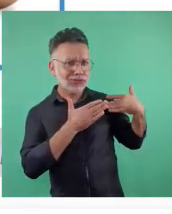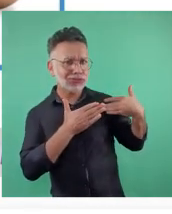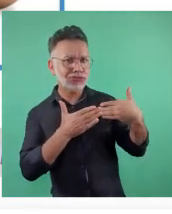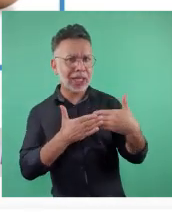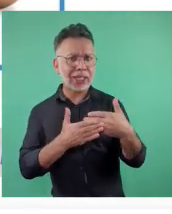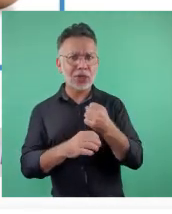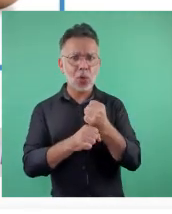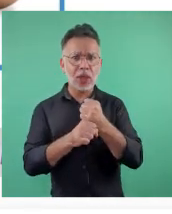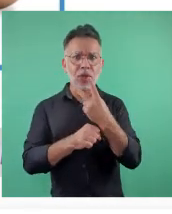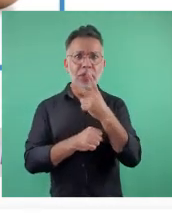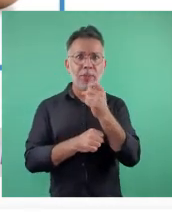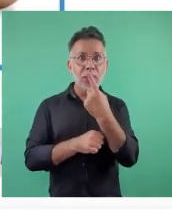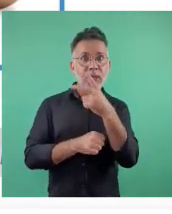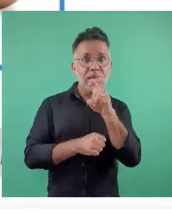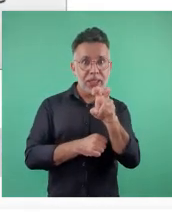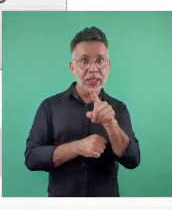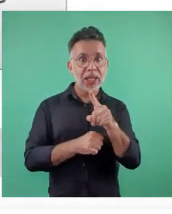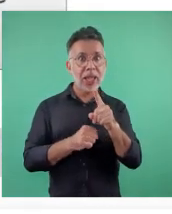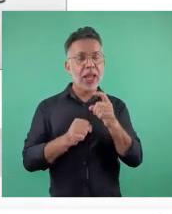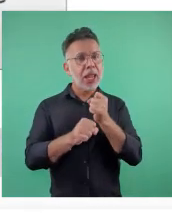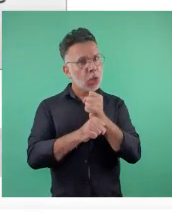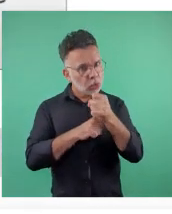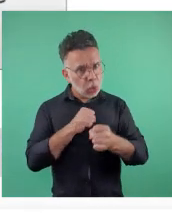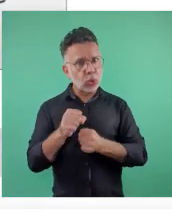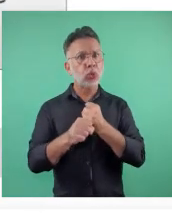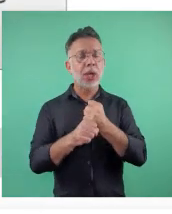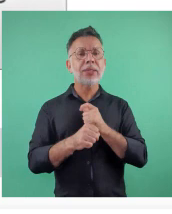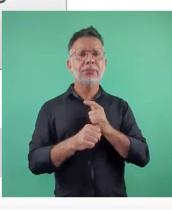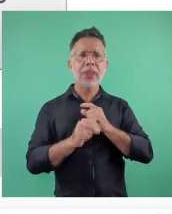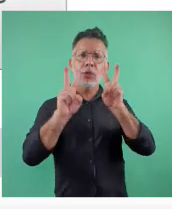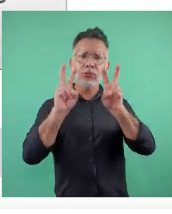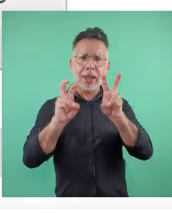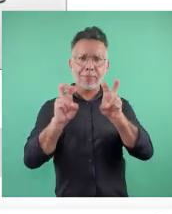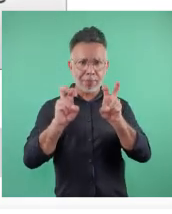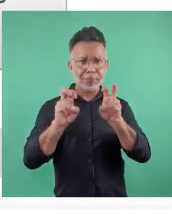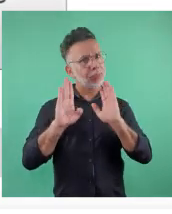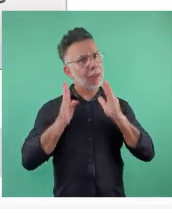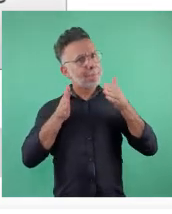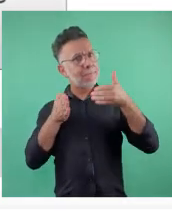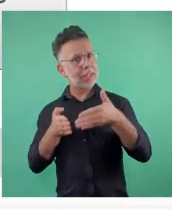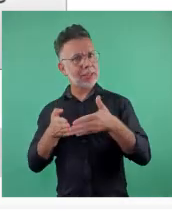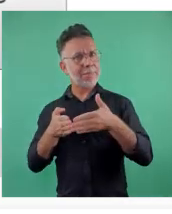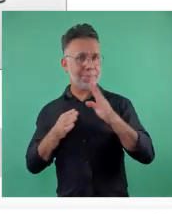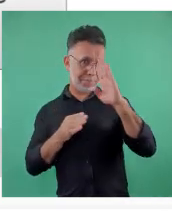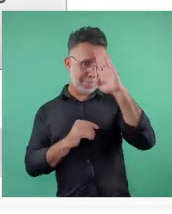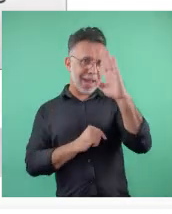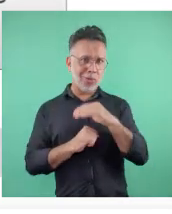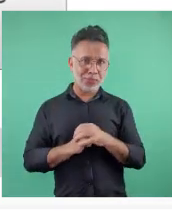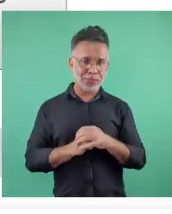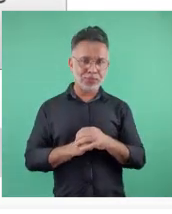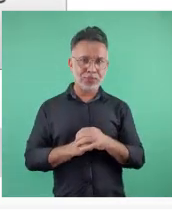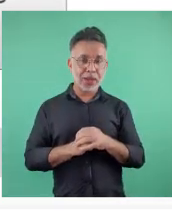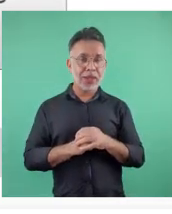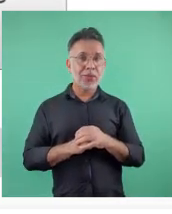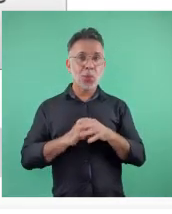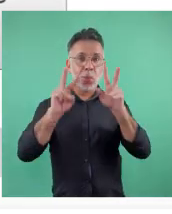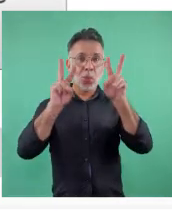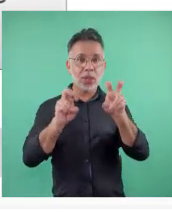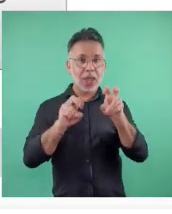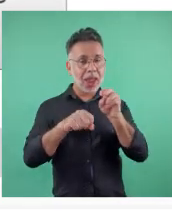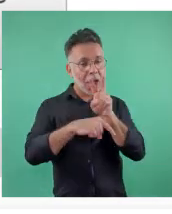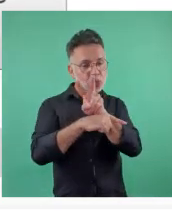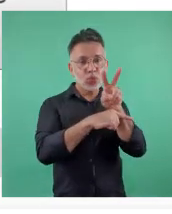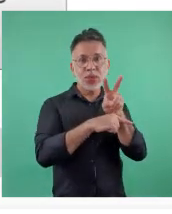2015. E todo ano ela tem um tema principal, justamente levando em consideração os